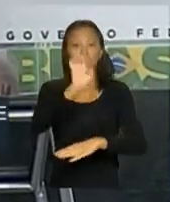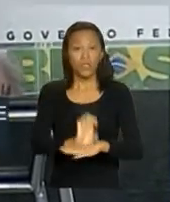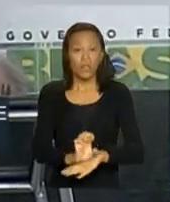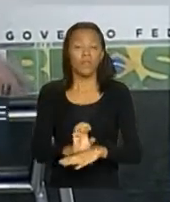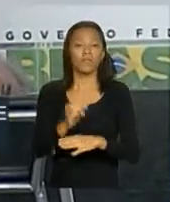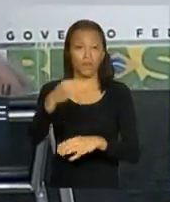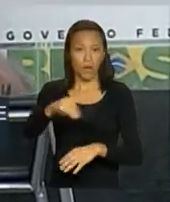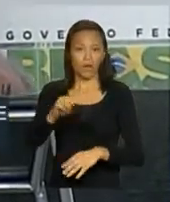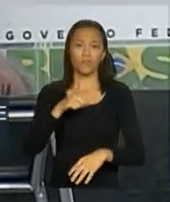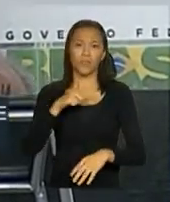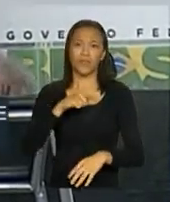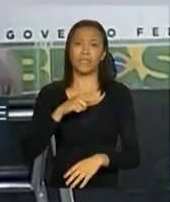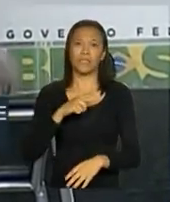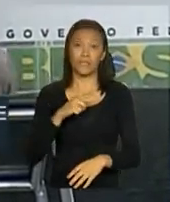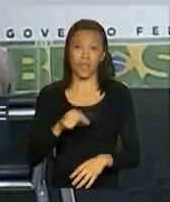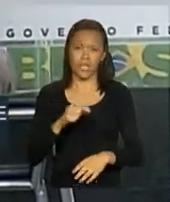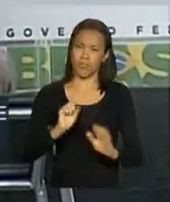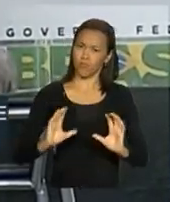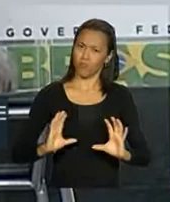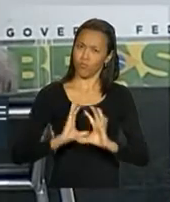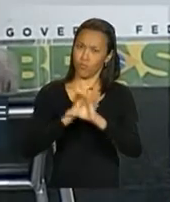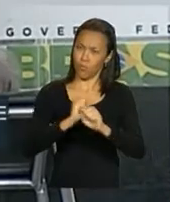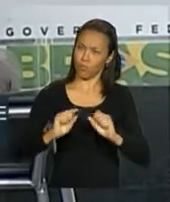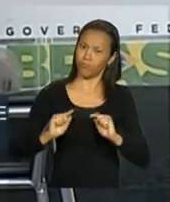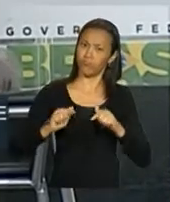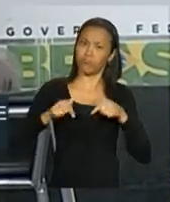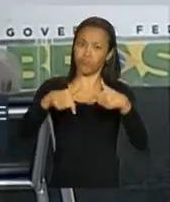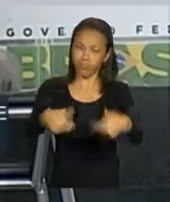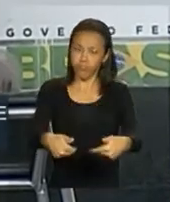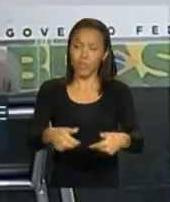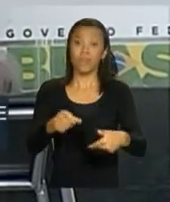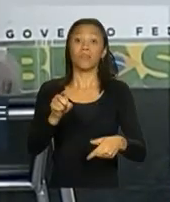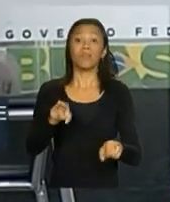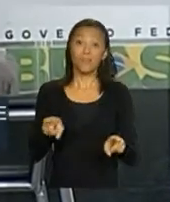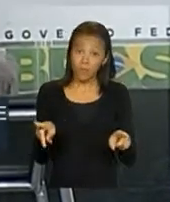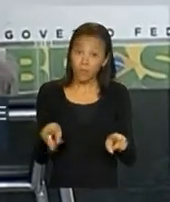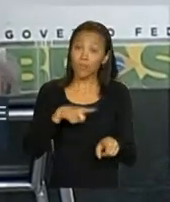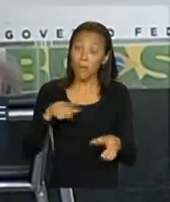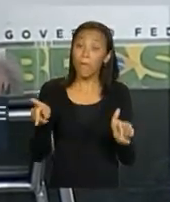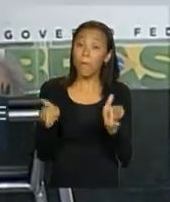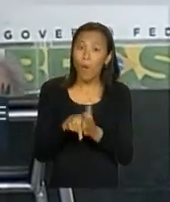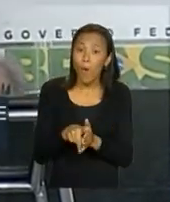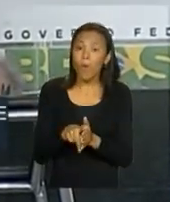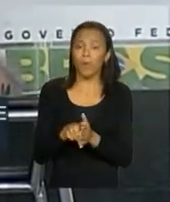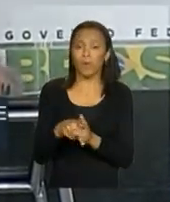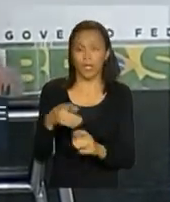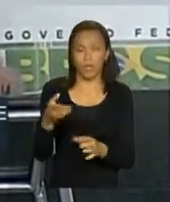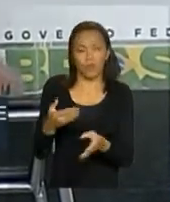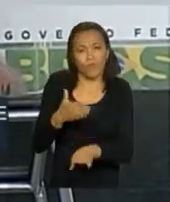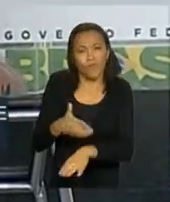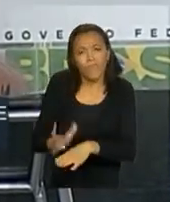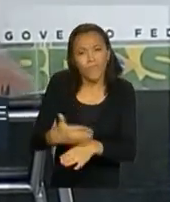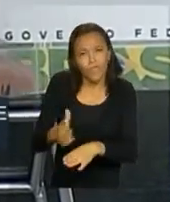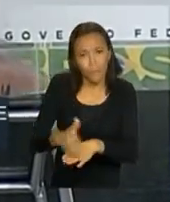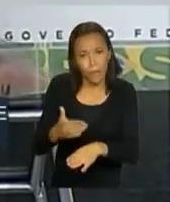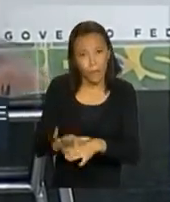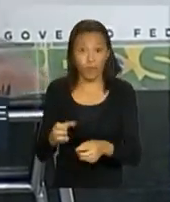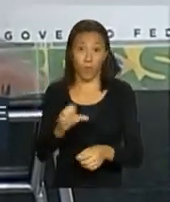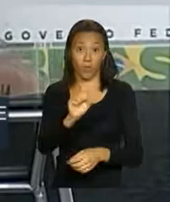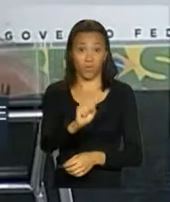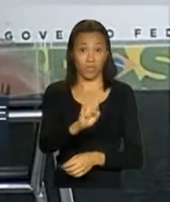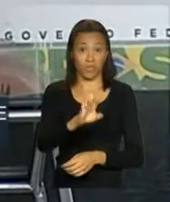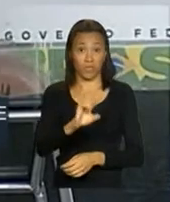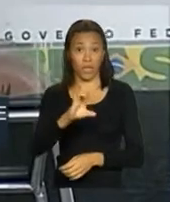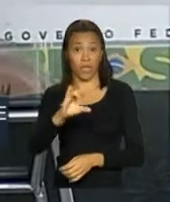lidera uma união de esforços com unidades próprias de formação de mão de obra, com o SESI,